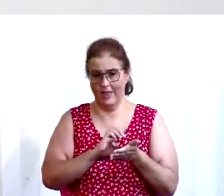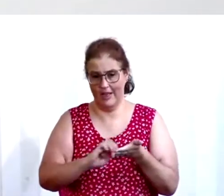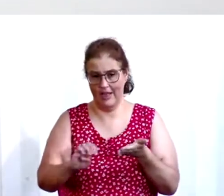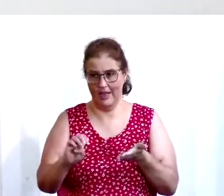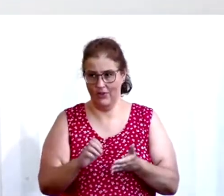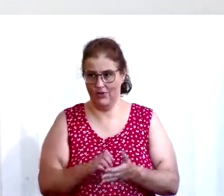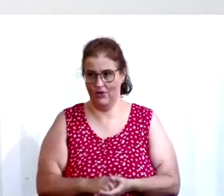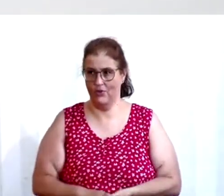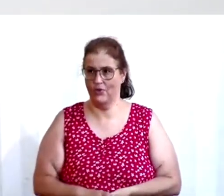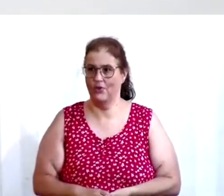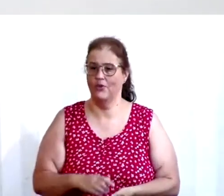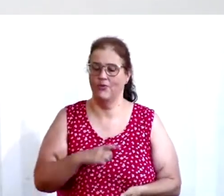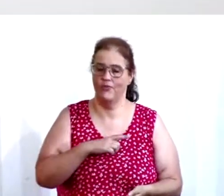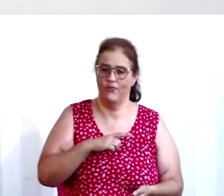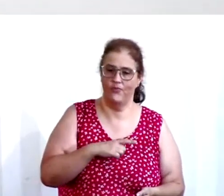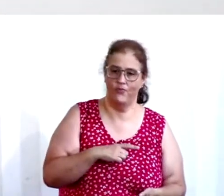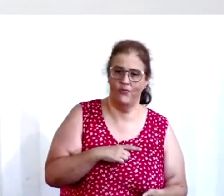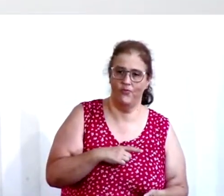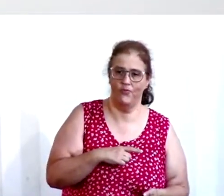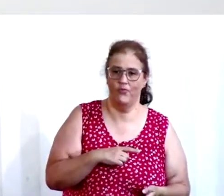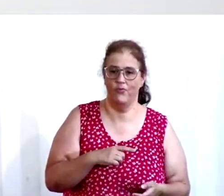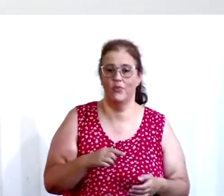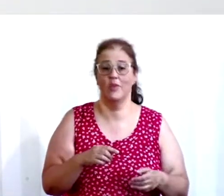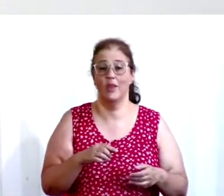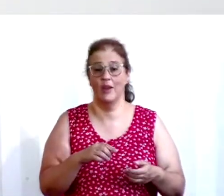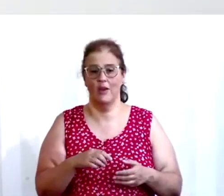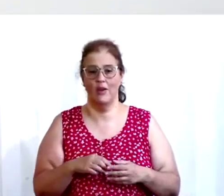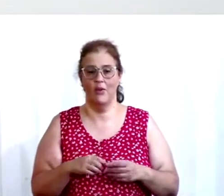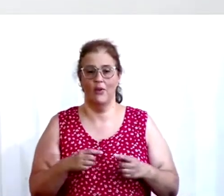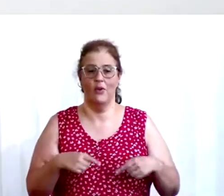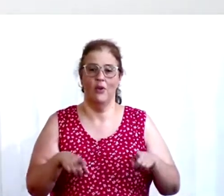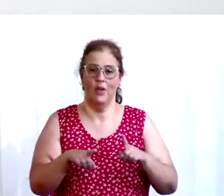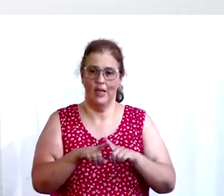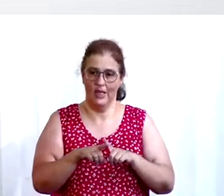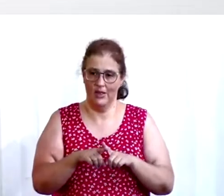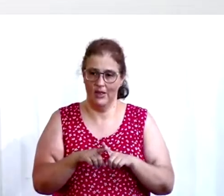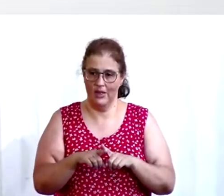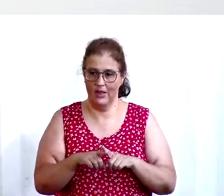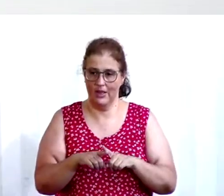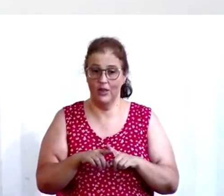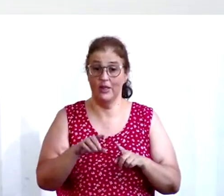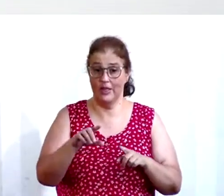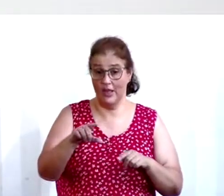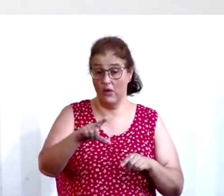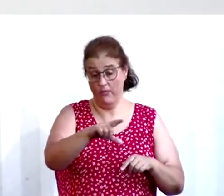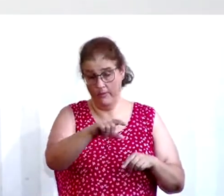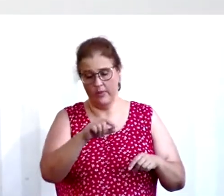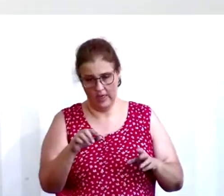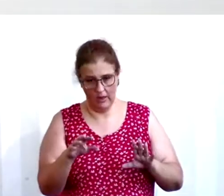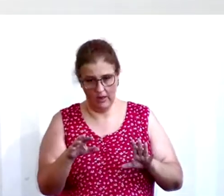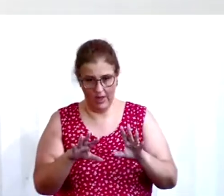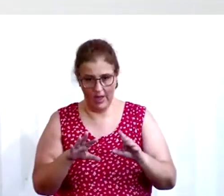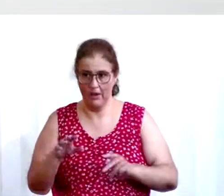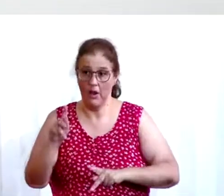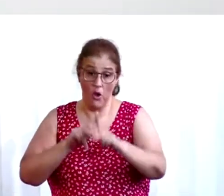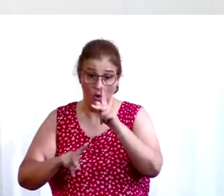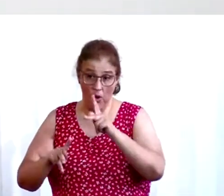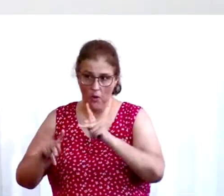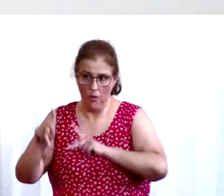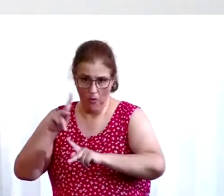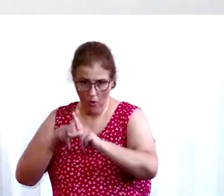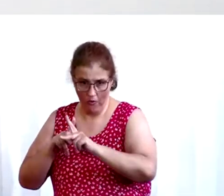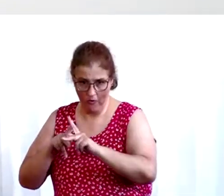escravidão dura no Egito, o povo foi levado ao deserto. E então Deus chamou este povo lá no deserto